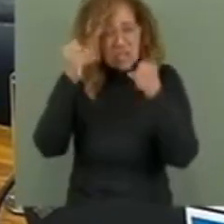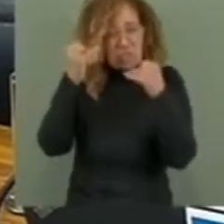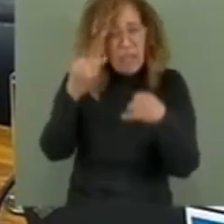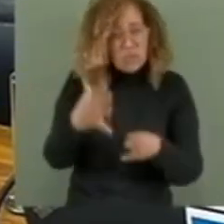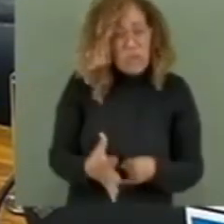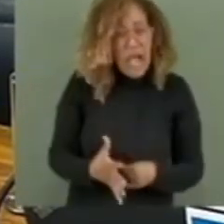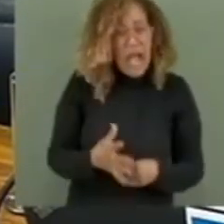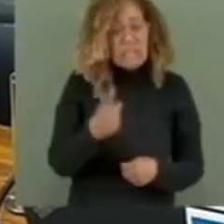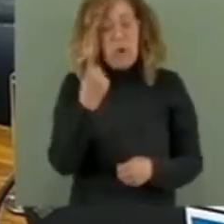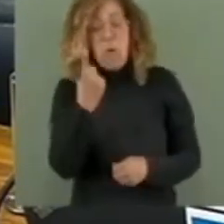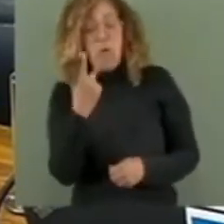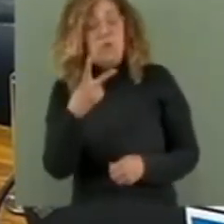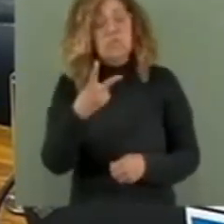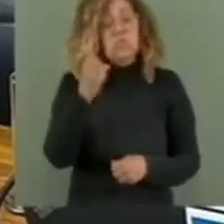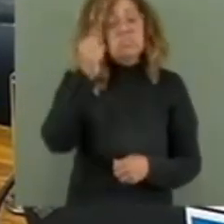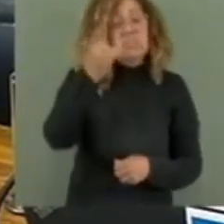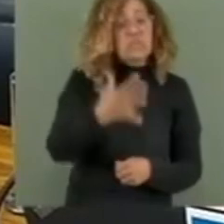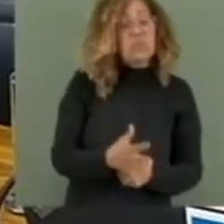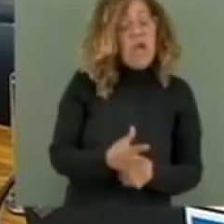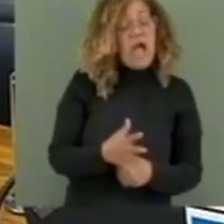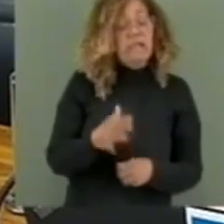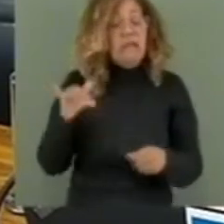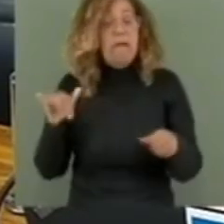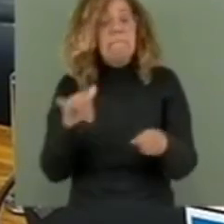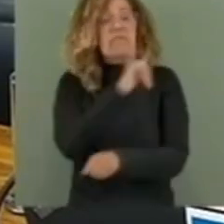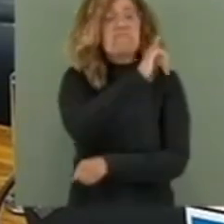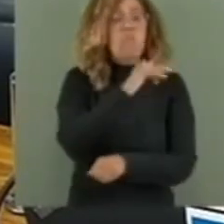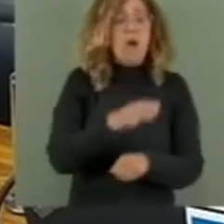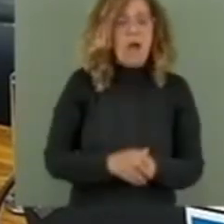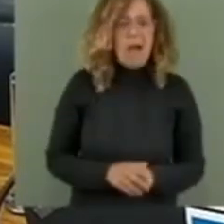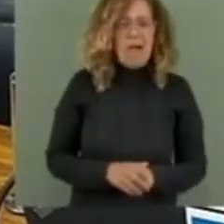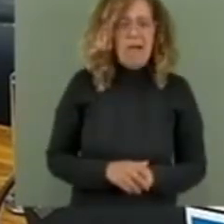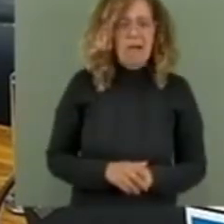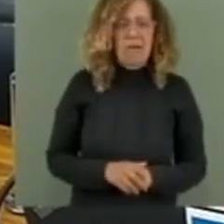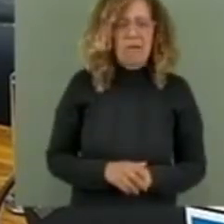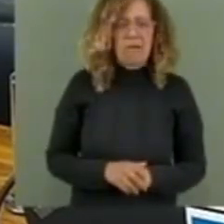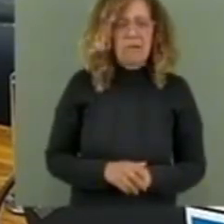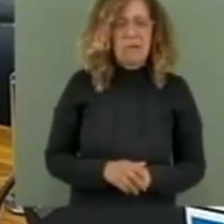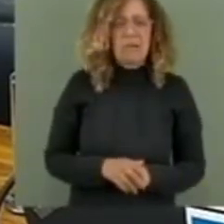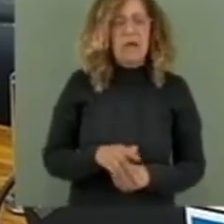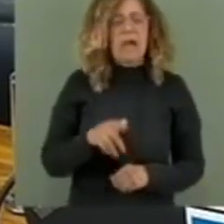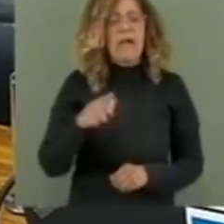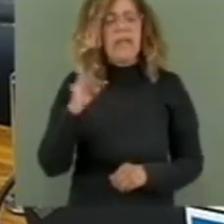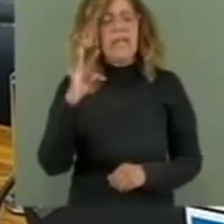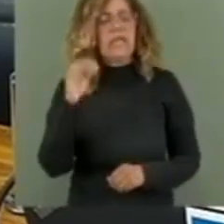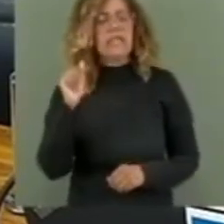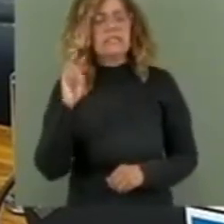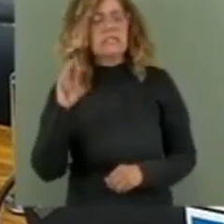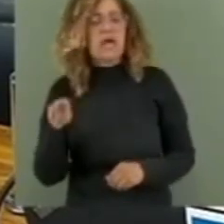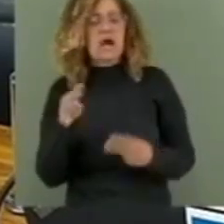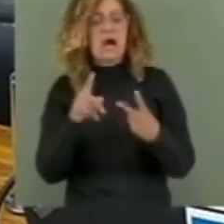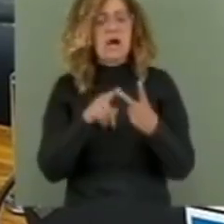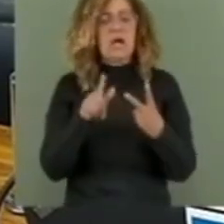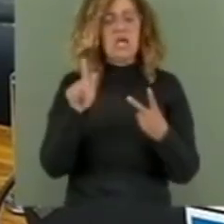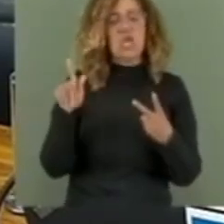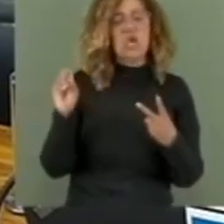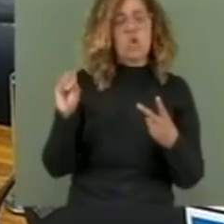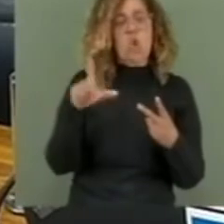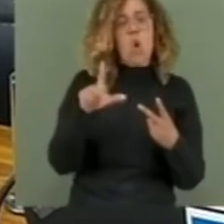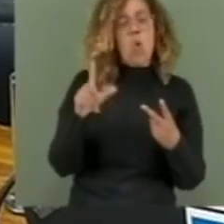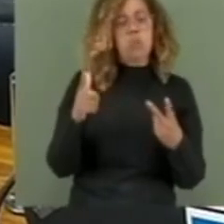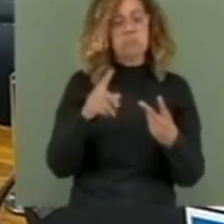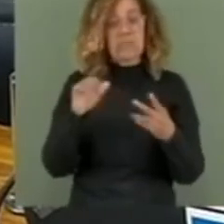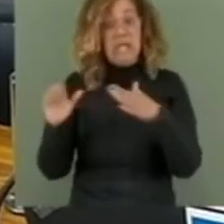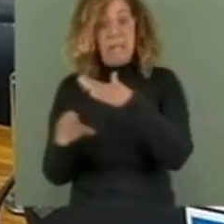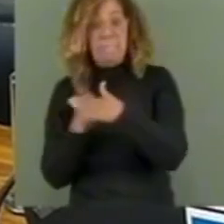2 horas da manhã para poder voar aí fica na mão do monopólio tan e gol tan e gol no Acre é tan e gol